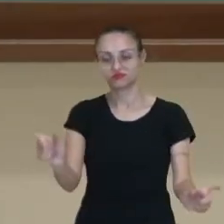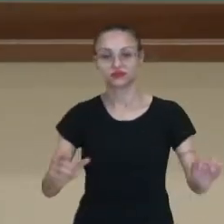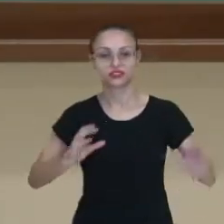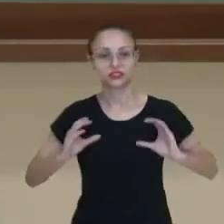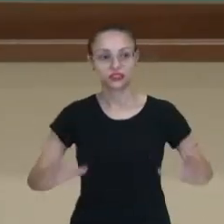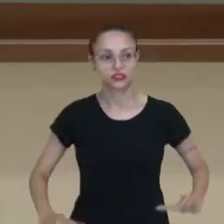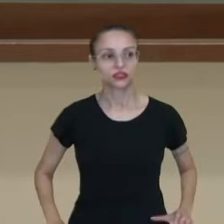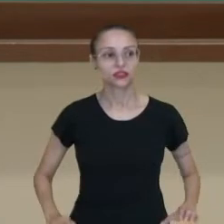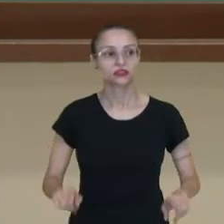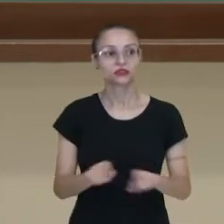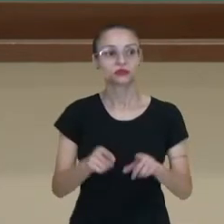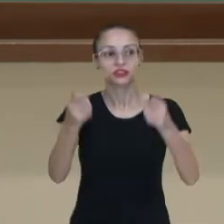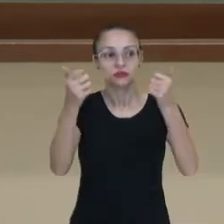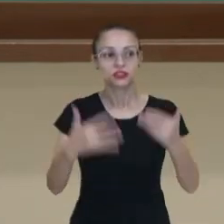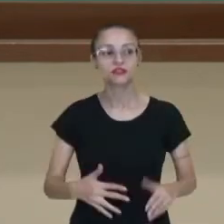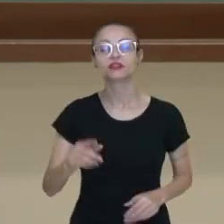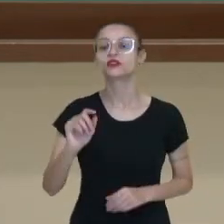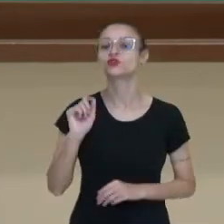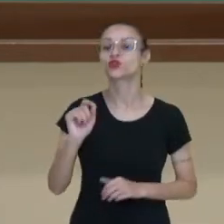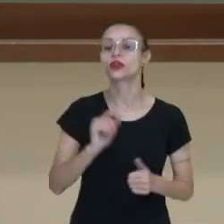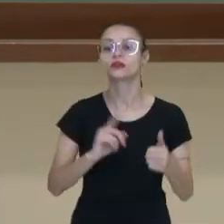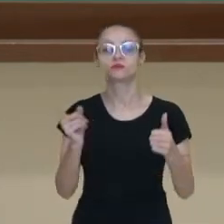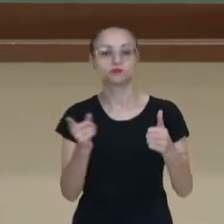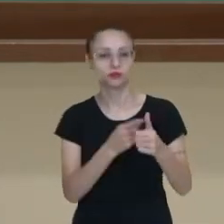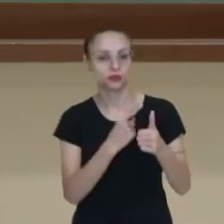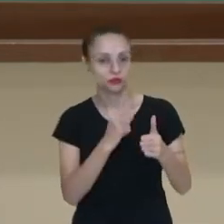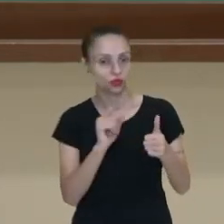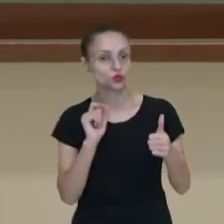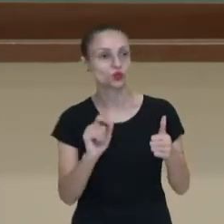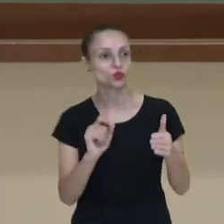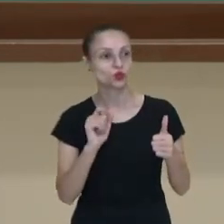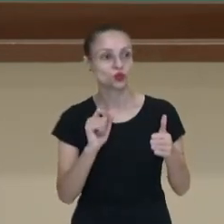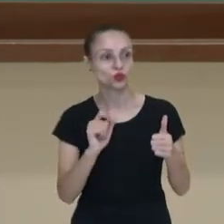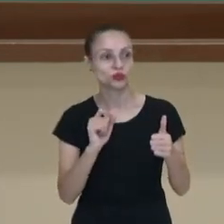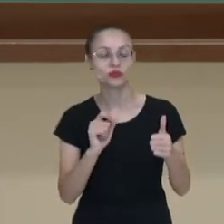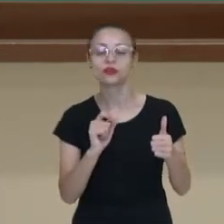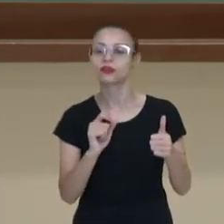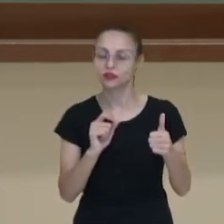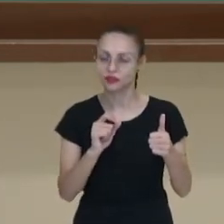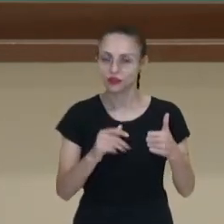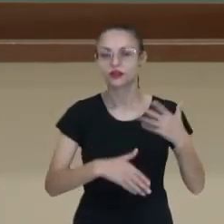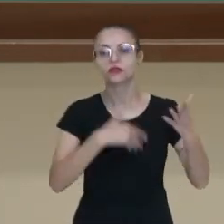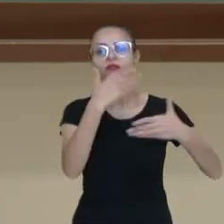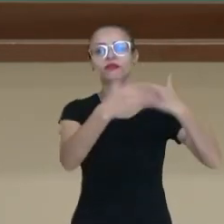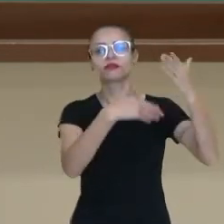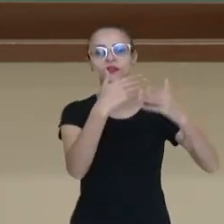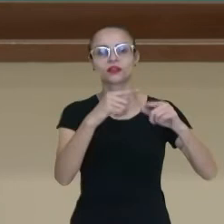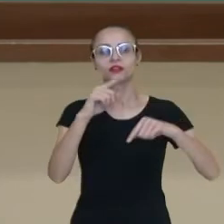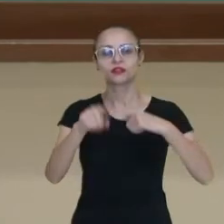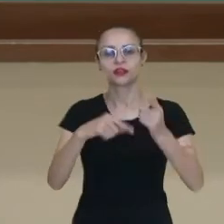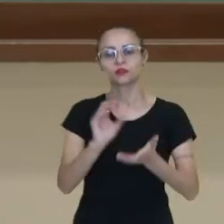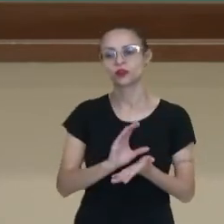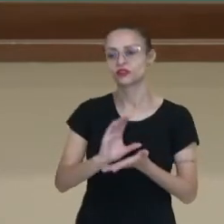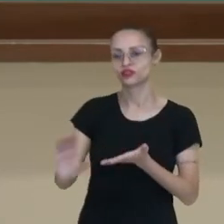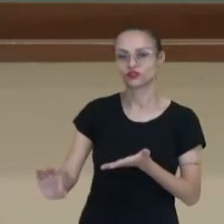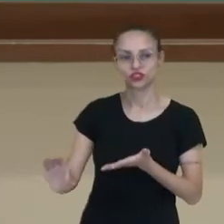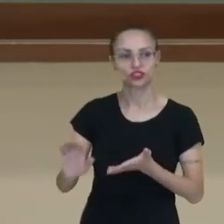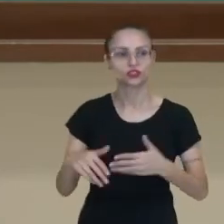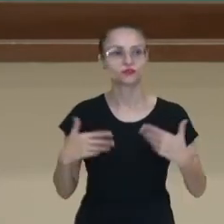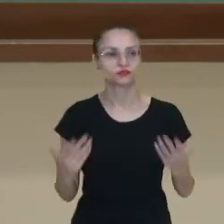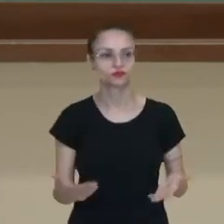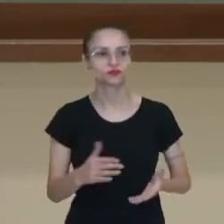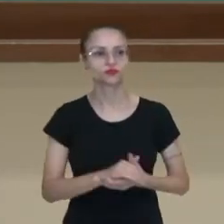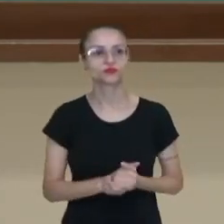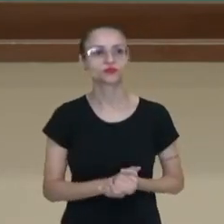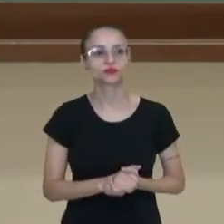próprio Delfim Neto ele falava que era primeiro era necessário deixar o bolo crescer para depois dividir o bolo. Mas vamos